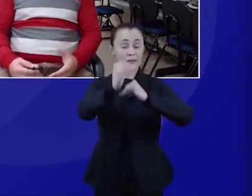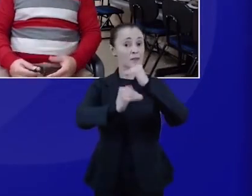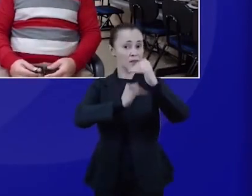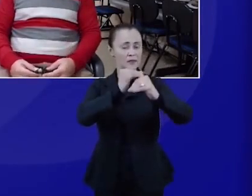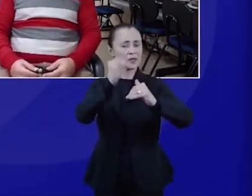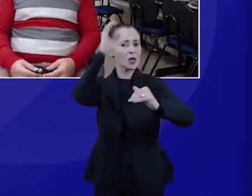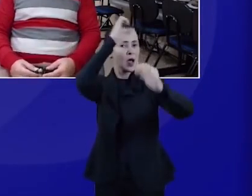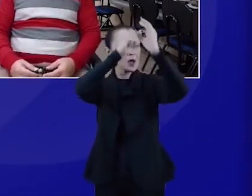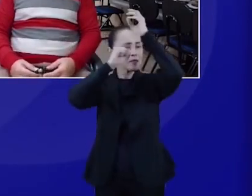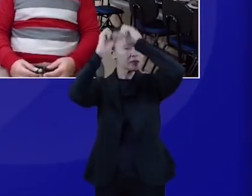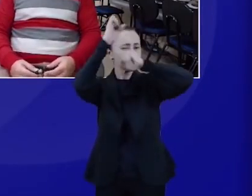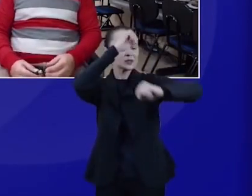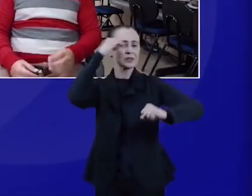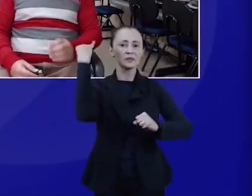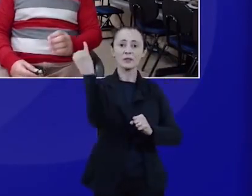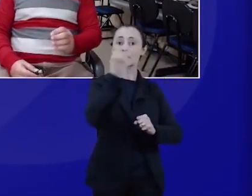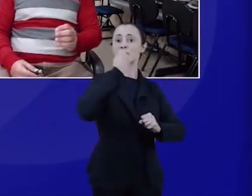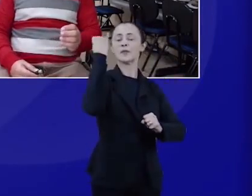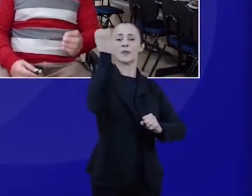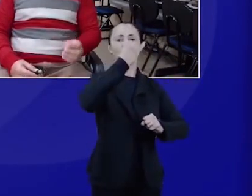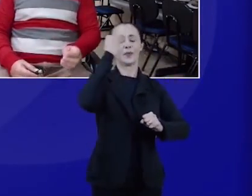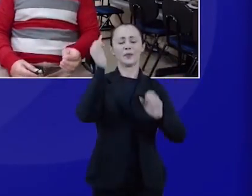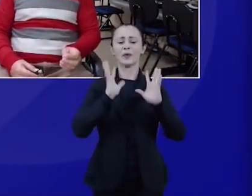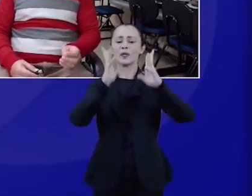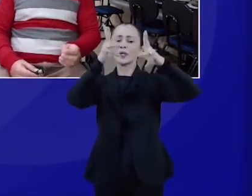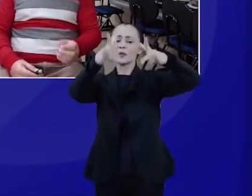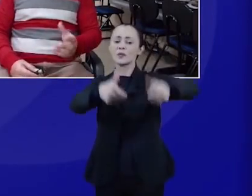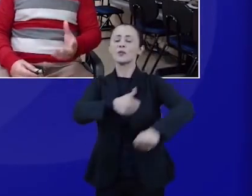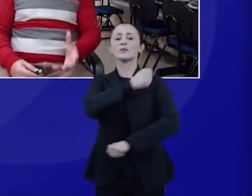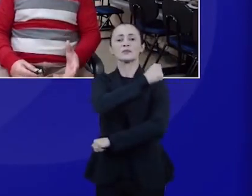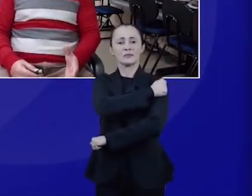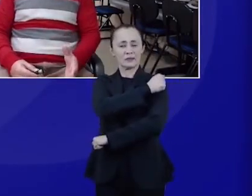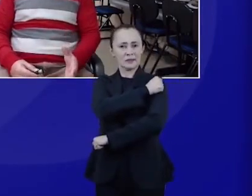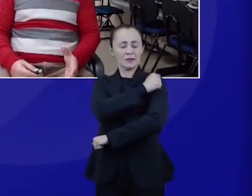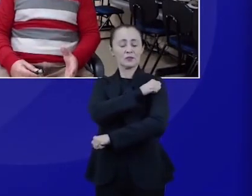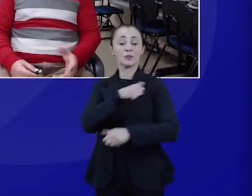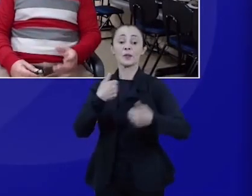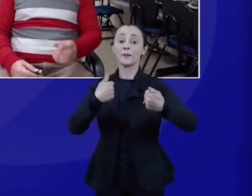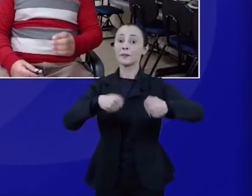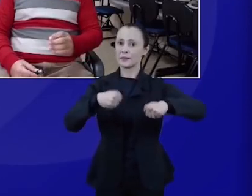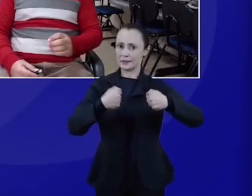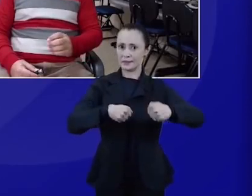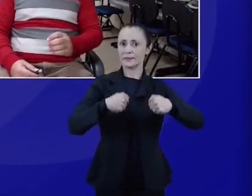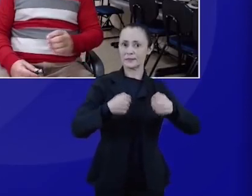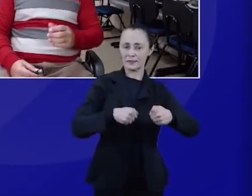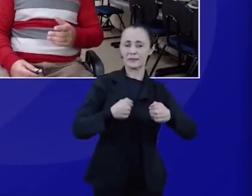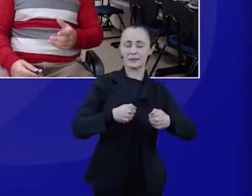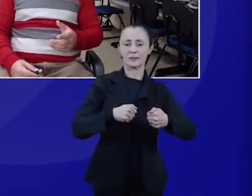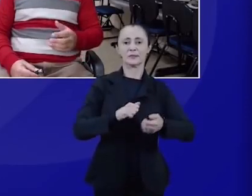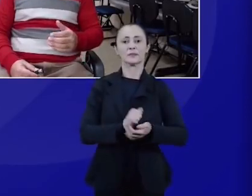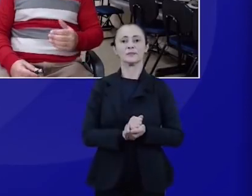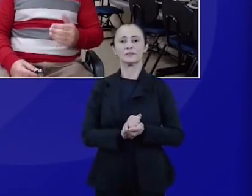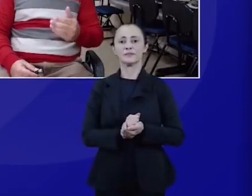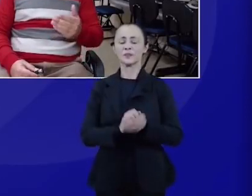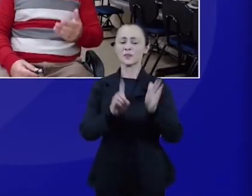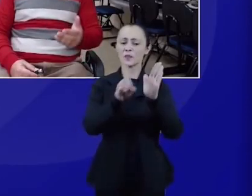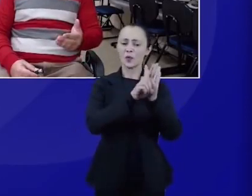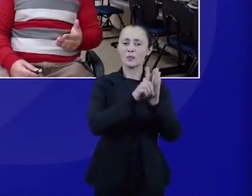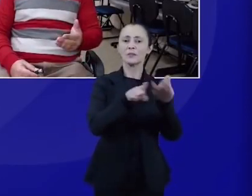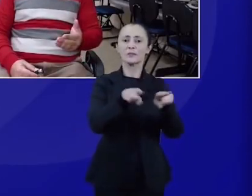de aprendizagens essenciais que todos os alunos devem desenvolver. Além disso, esse documento